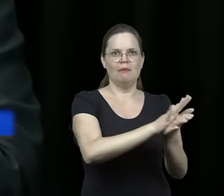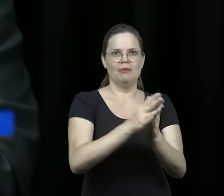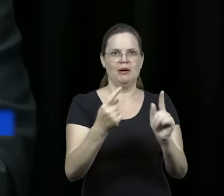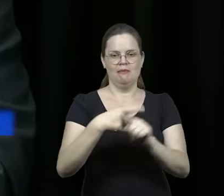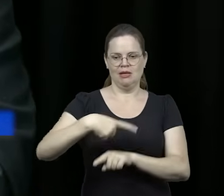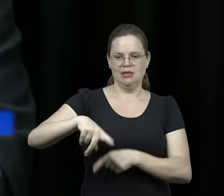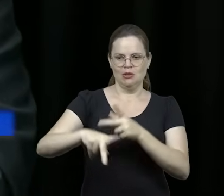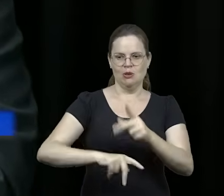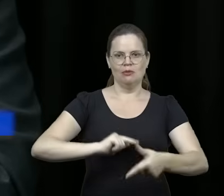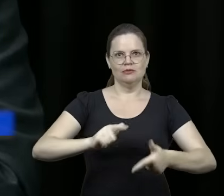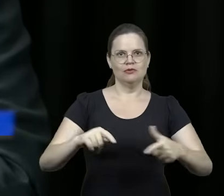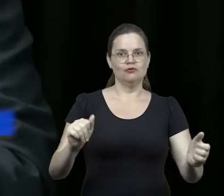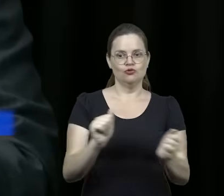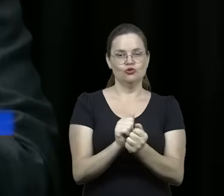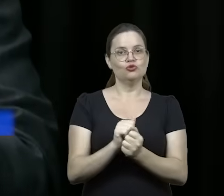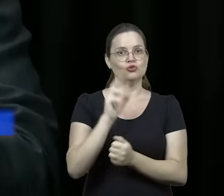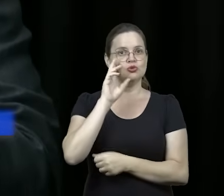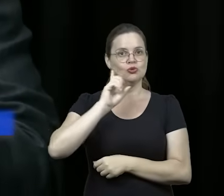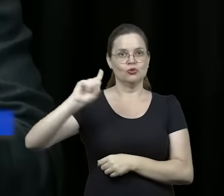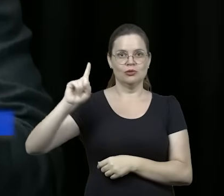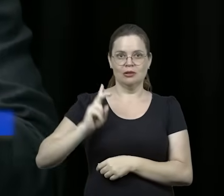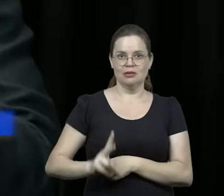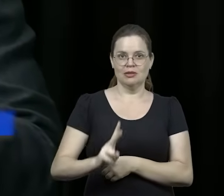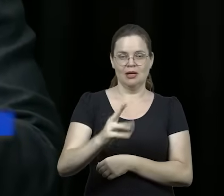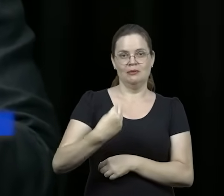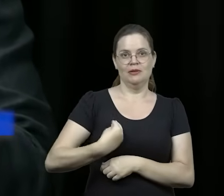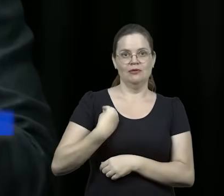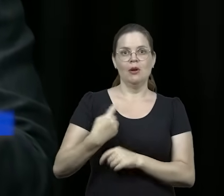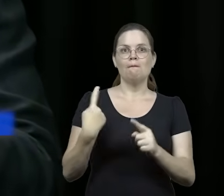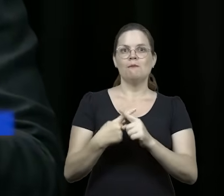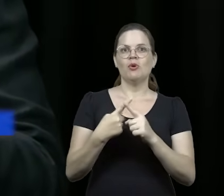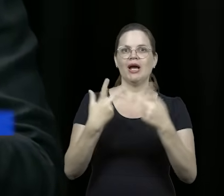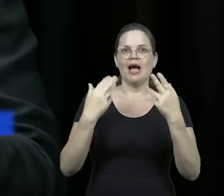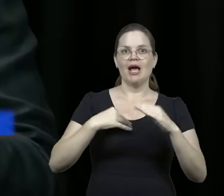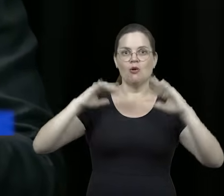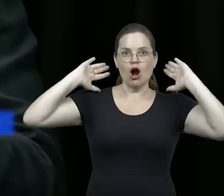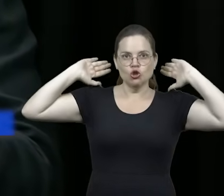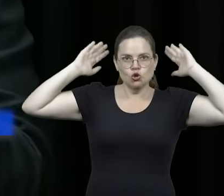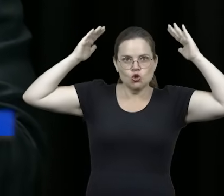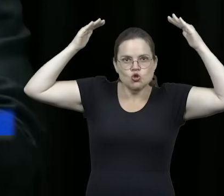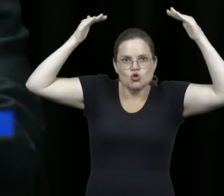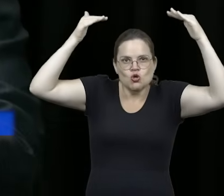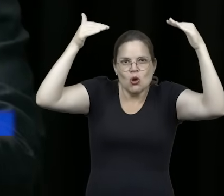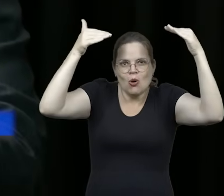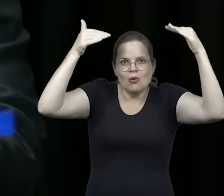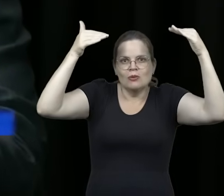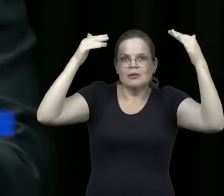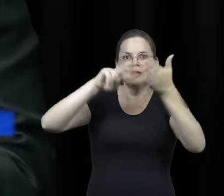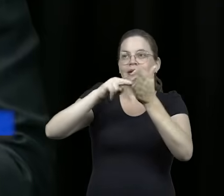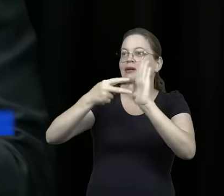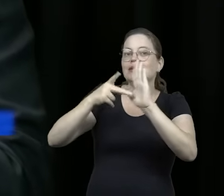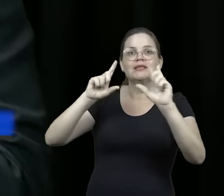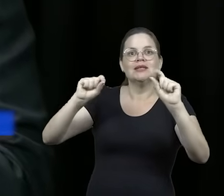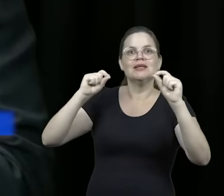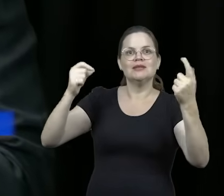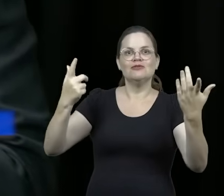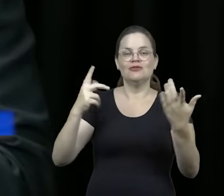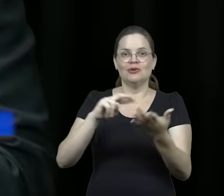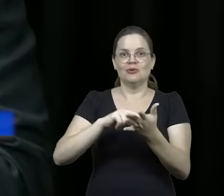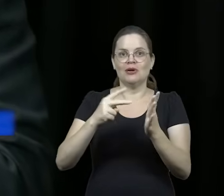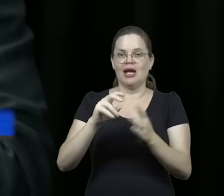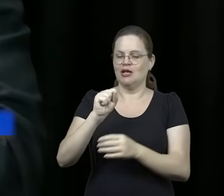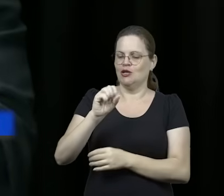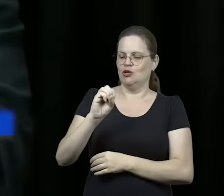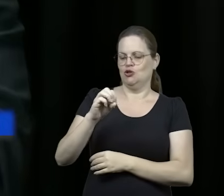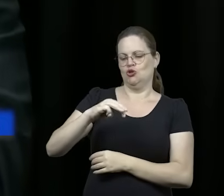com Deus, a sombra do Onipotente. Isso é um mistério que estava com Israel, hoje se